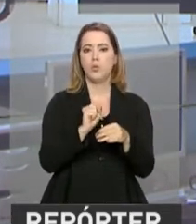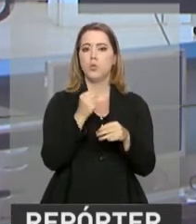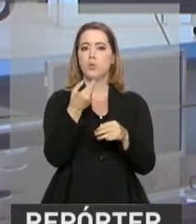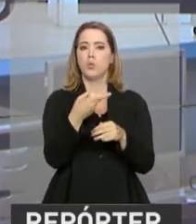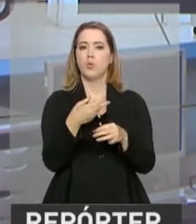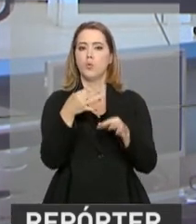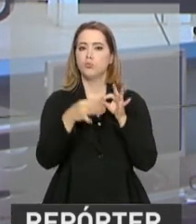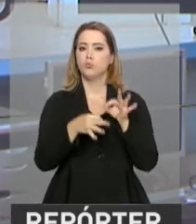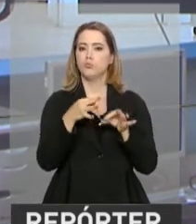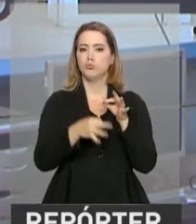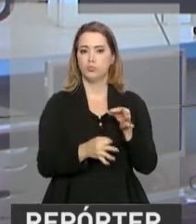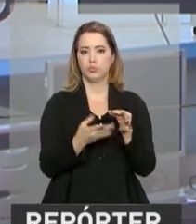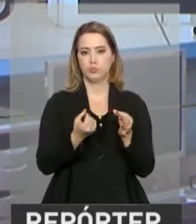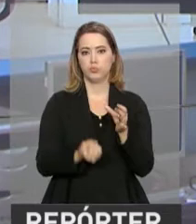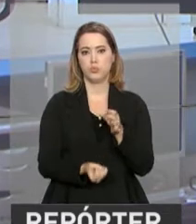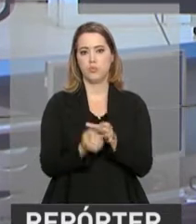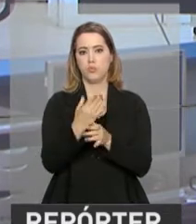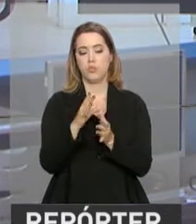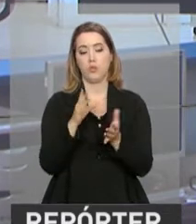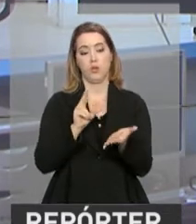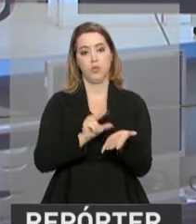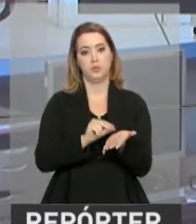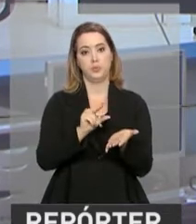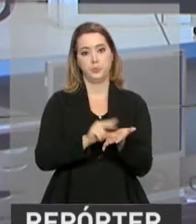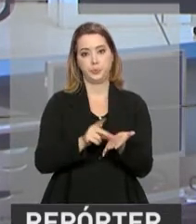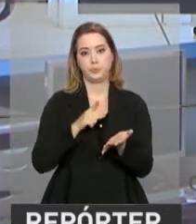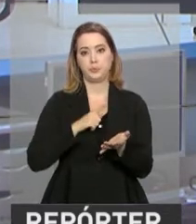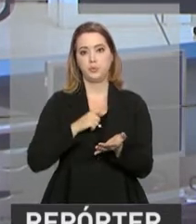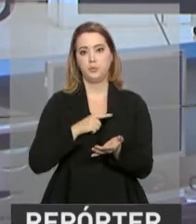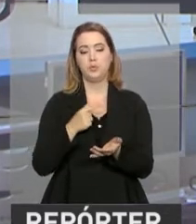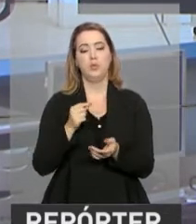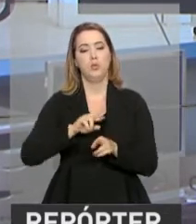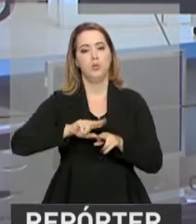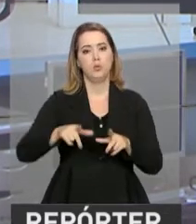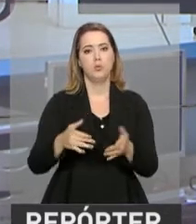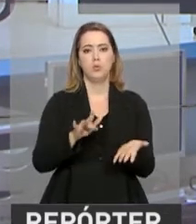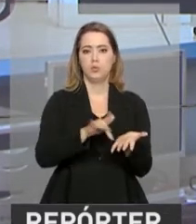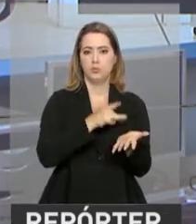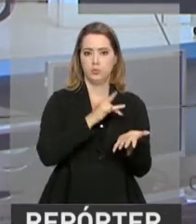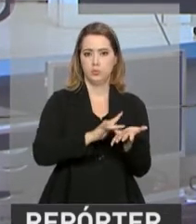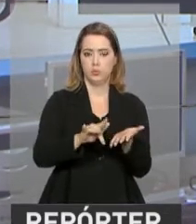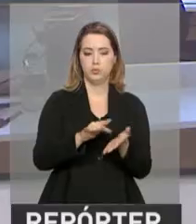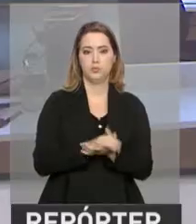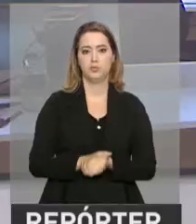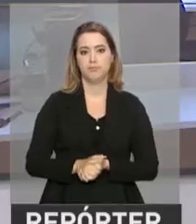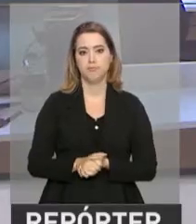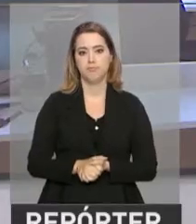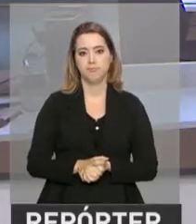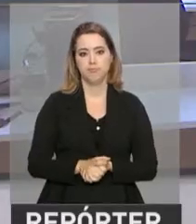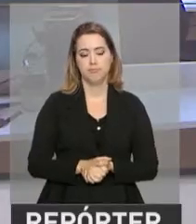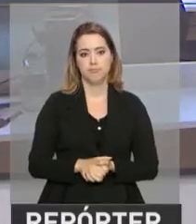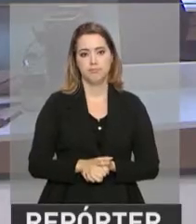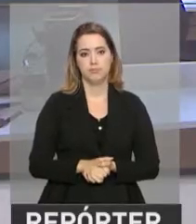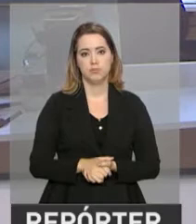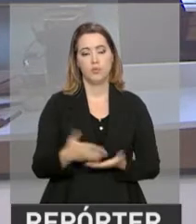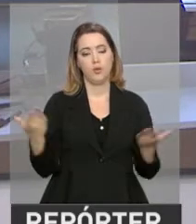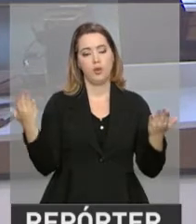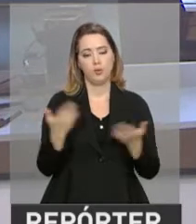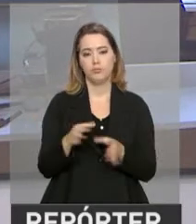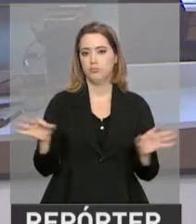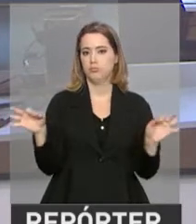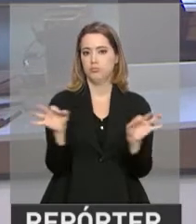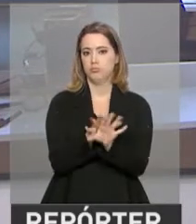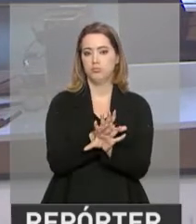justificar criado pela justiça eleitoral e disponível nas lojas do google play e apple store eo repórter